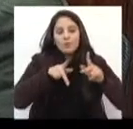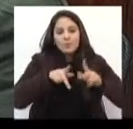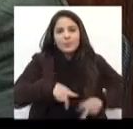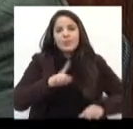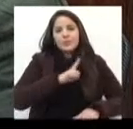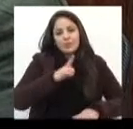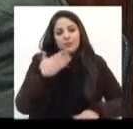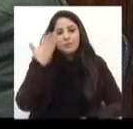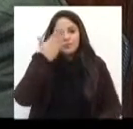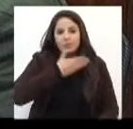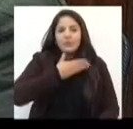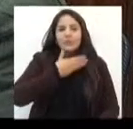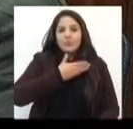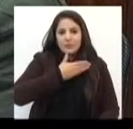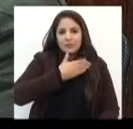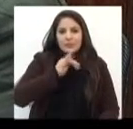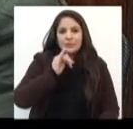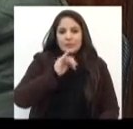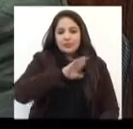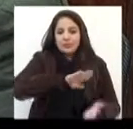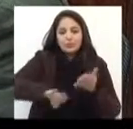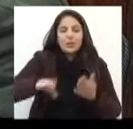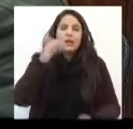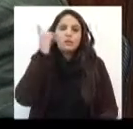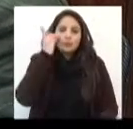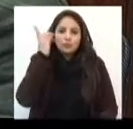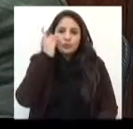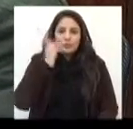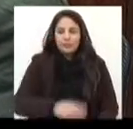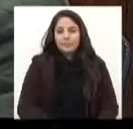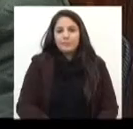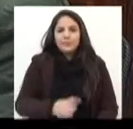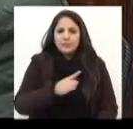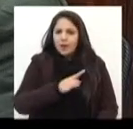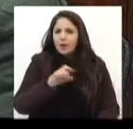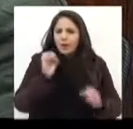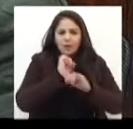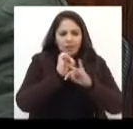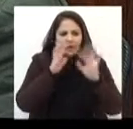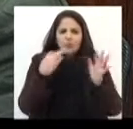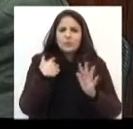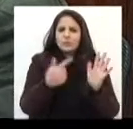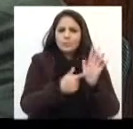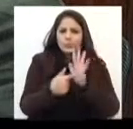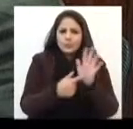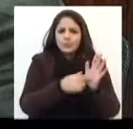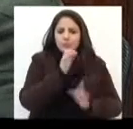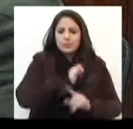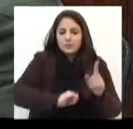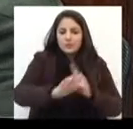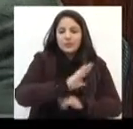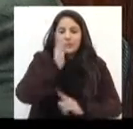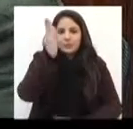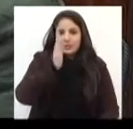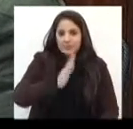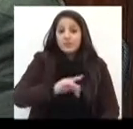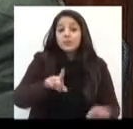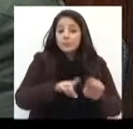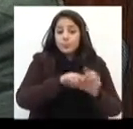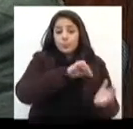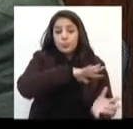do processo de impeachment da presidente Dilma. Está mais do que mostrado para a sociedade brasileira e para a sociedade mundial, e aí